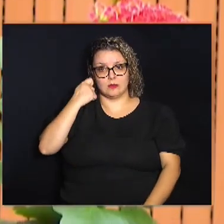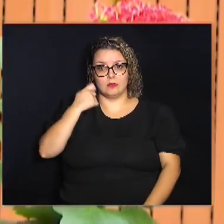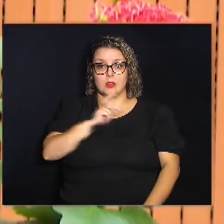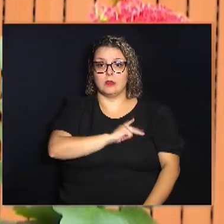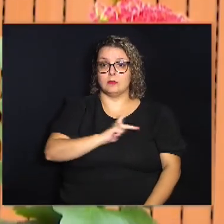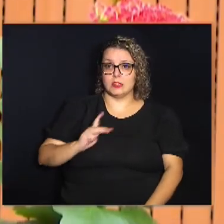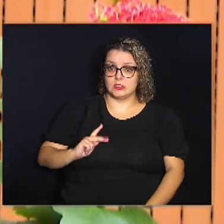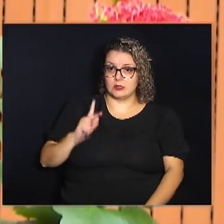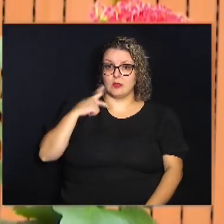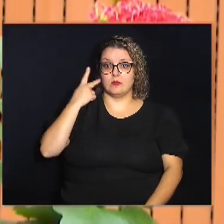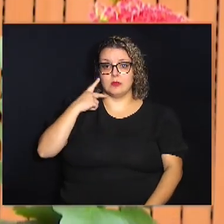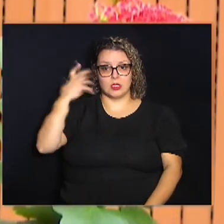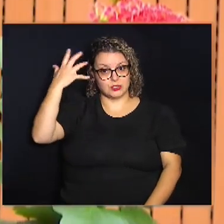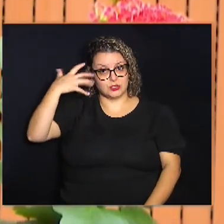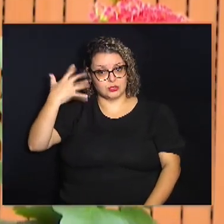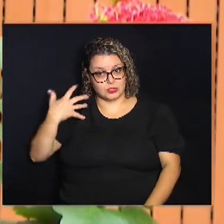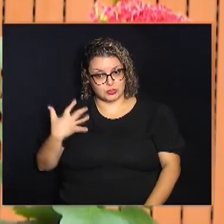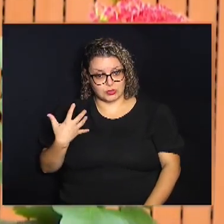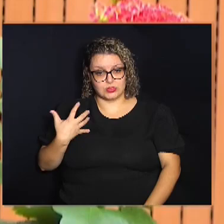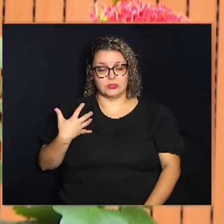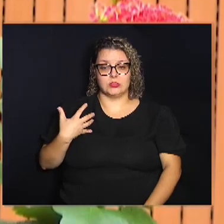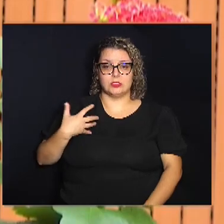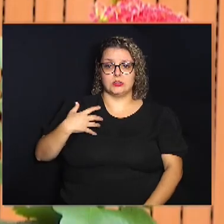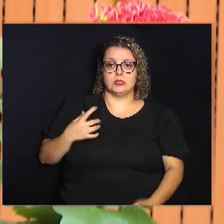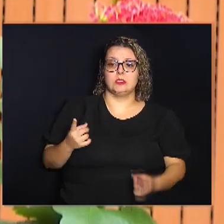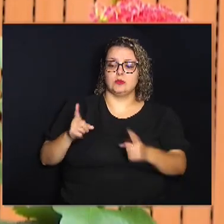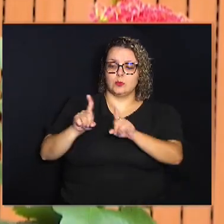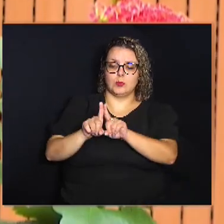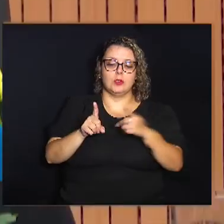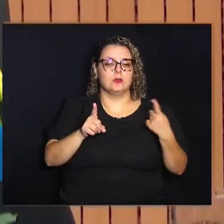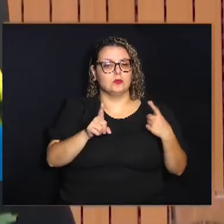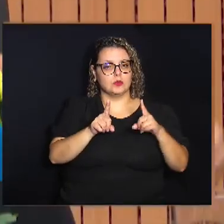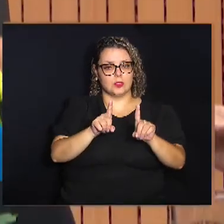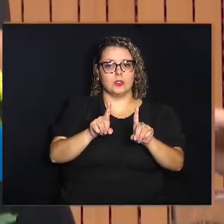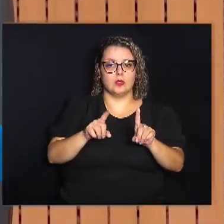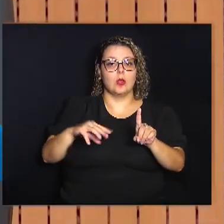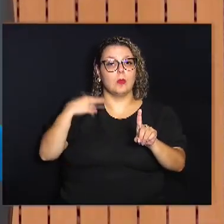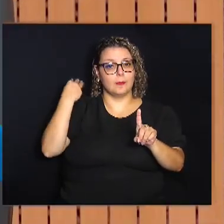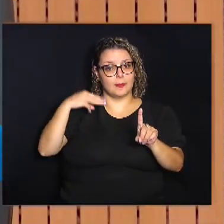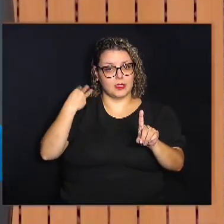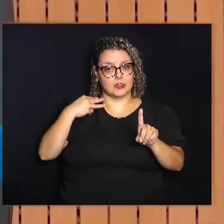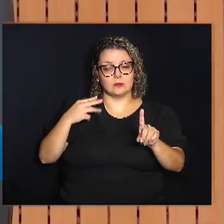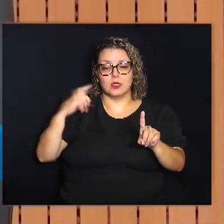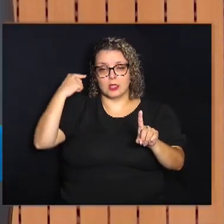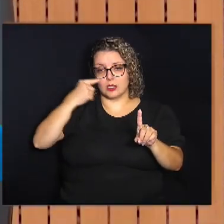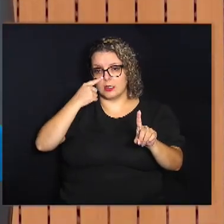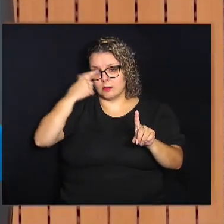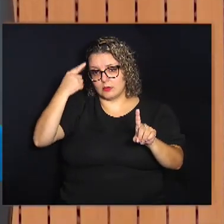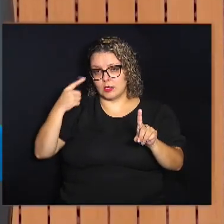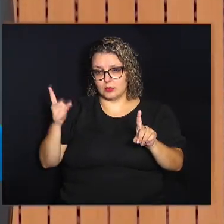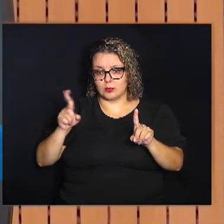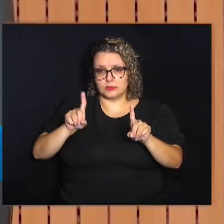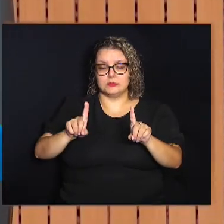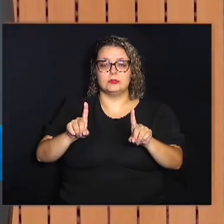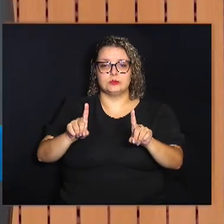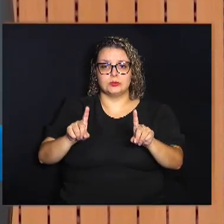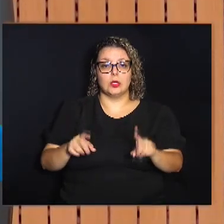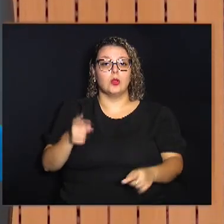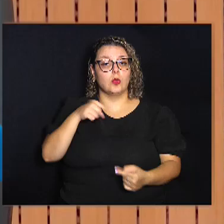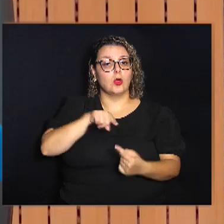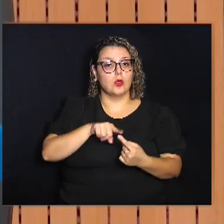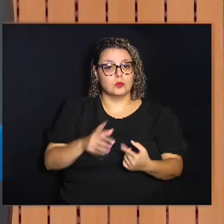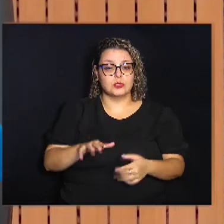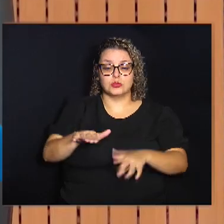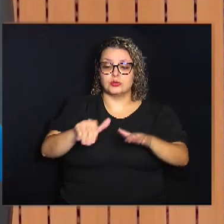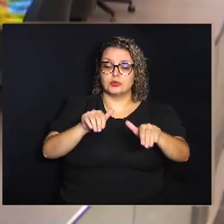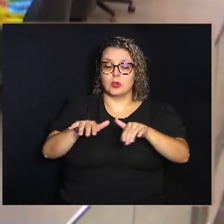pela vereadora Guida Calisto na companhia das parlamentares Mariana Conte e Paola Miguel, com o intuito de convocar